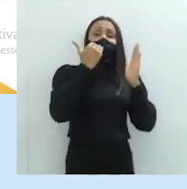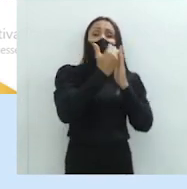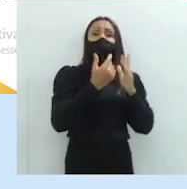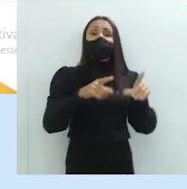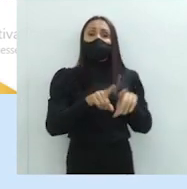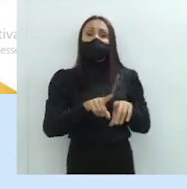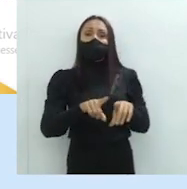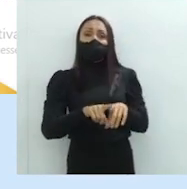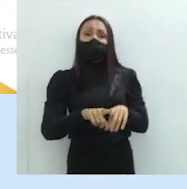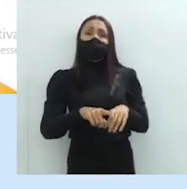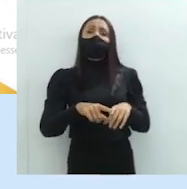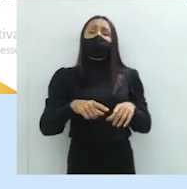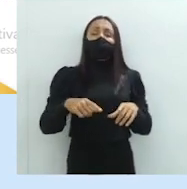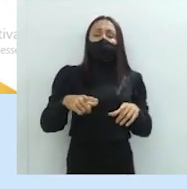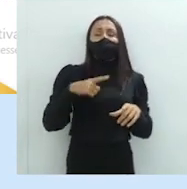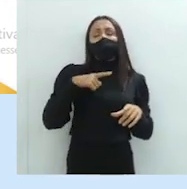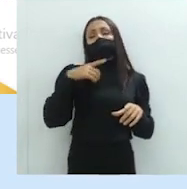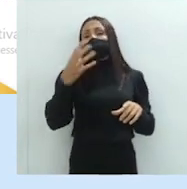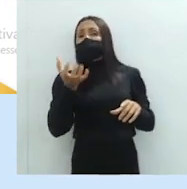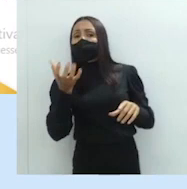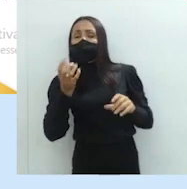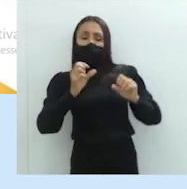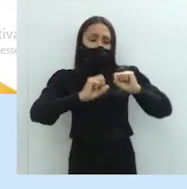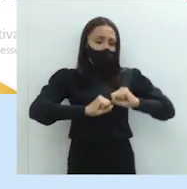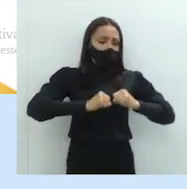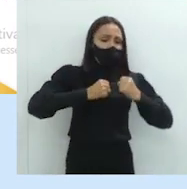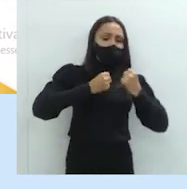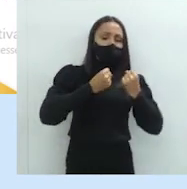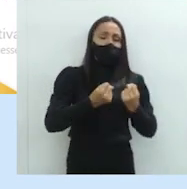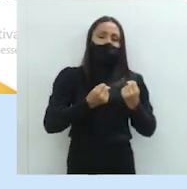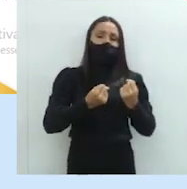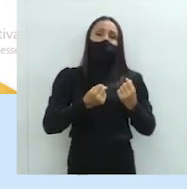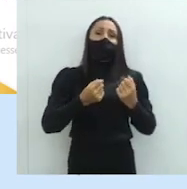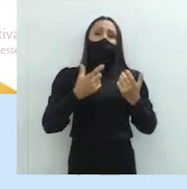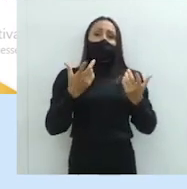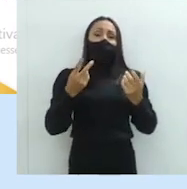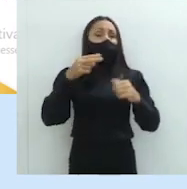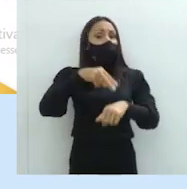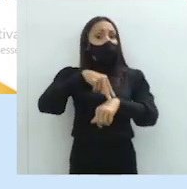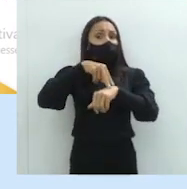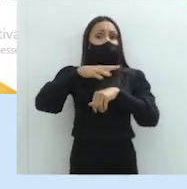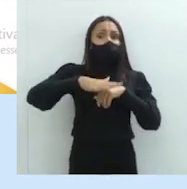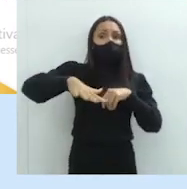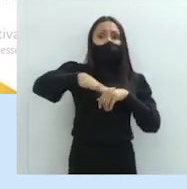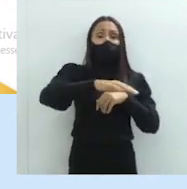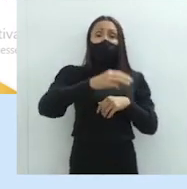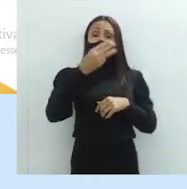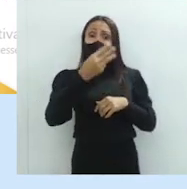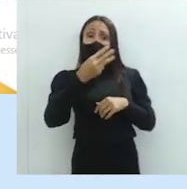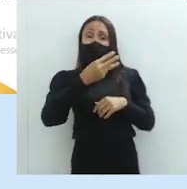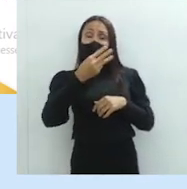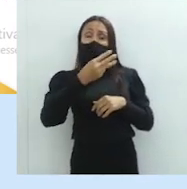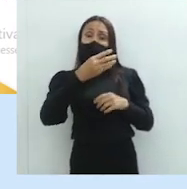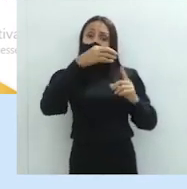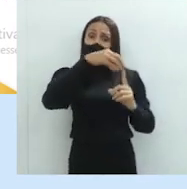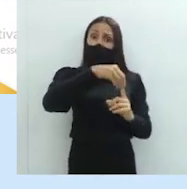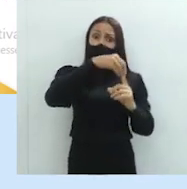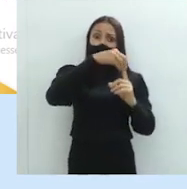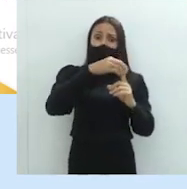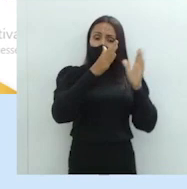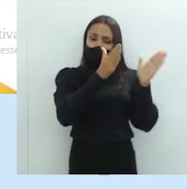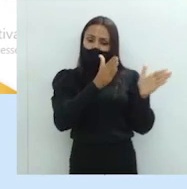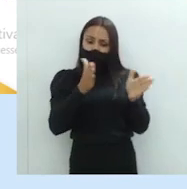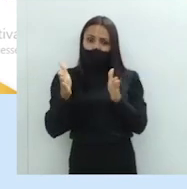pretendia reforçar a sua posição regional como terceira potência da